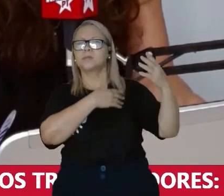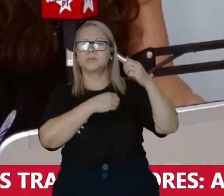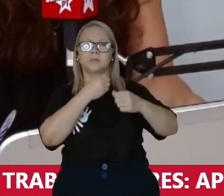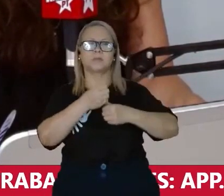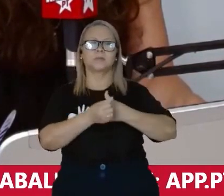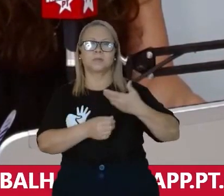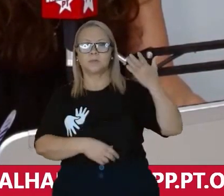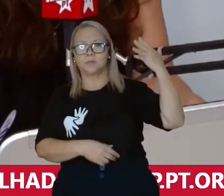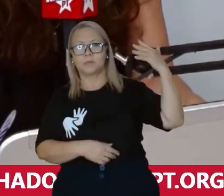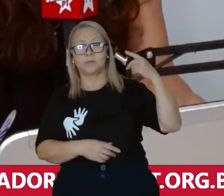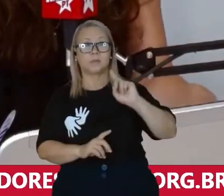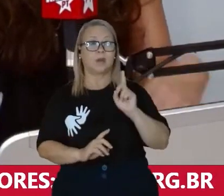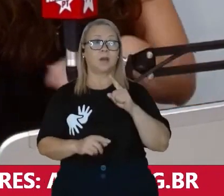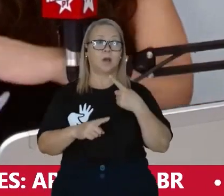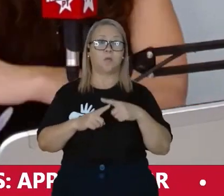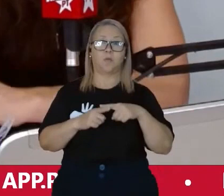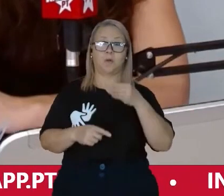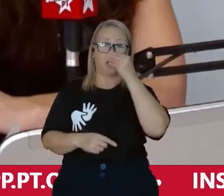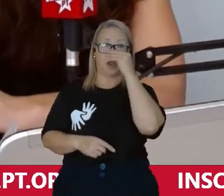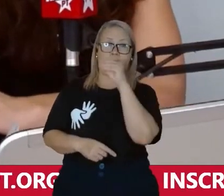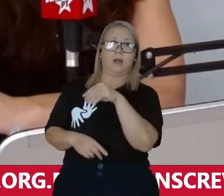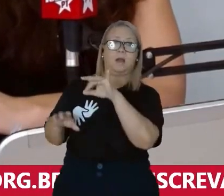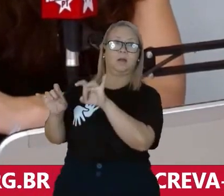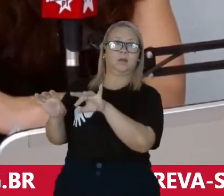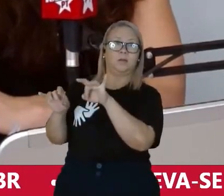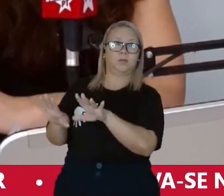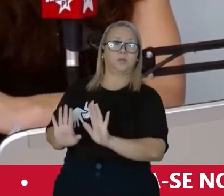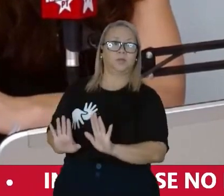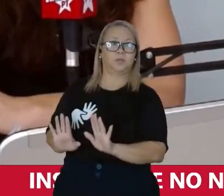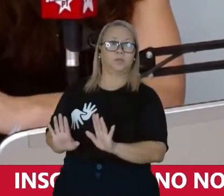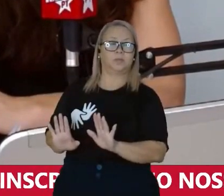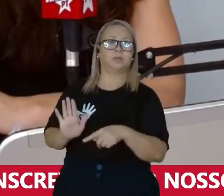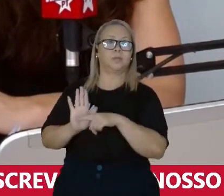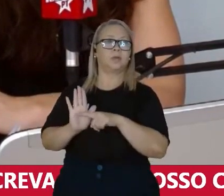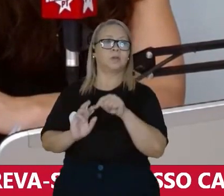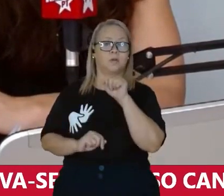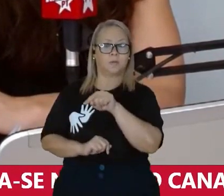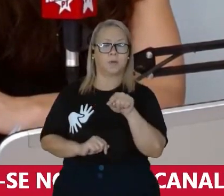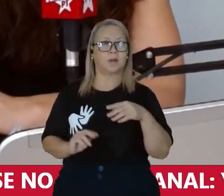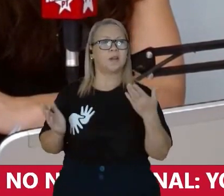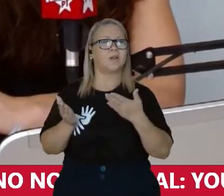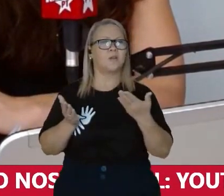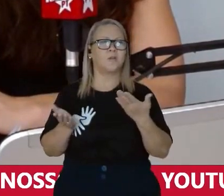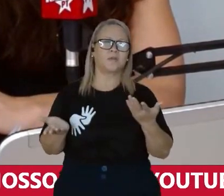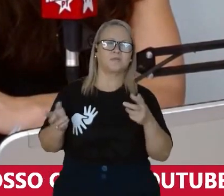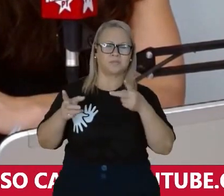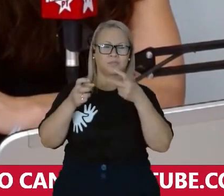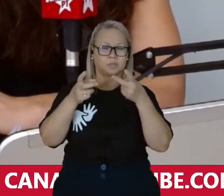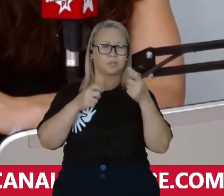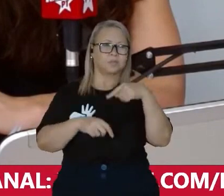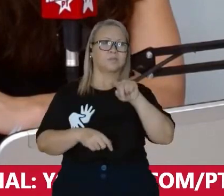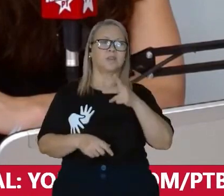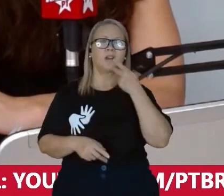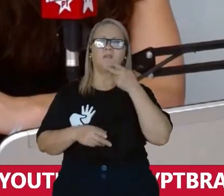E isso não porque a gente menospreze, ligue menos para isso, mas hoje em dia, pelo menos eu enxergo assim. Falou